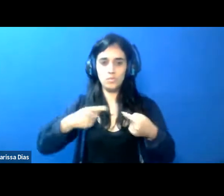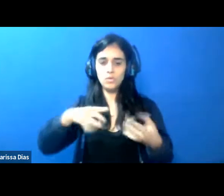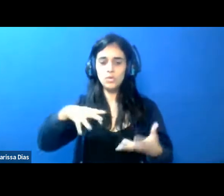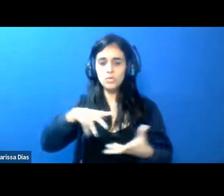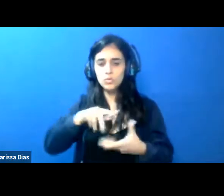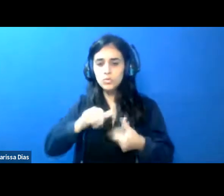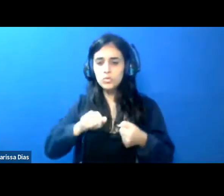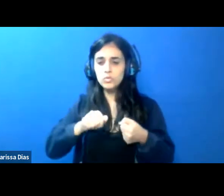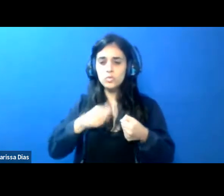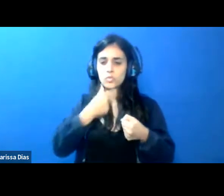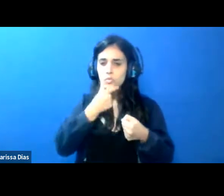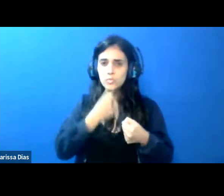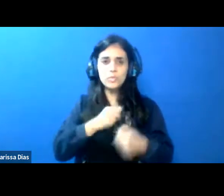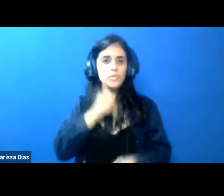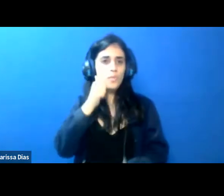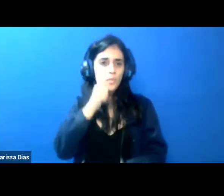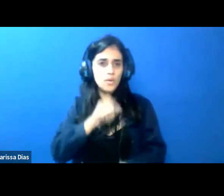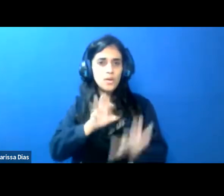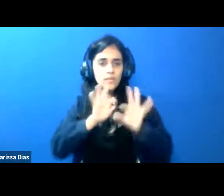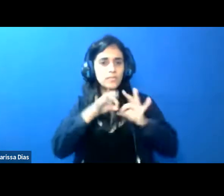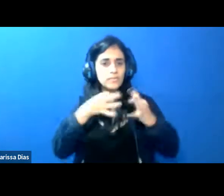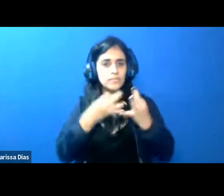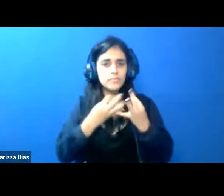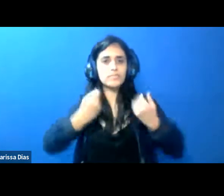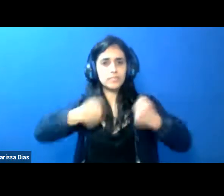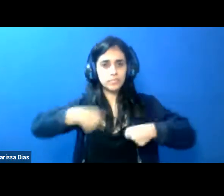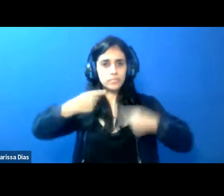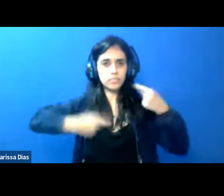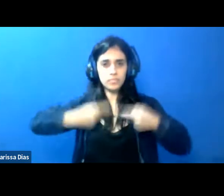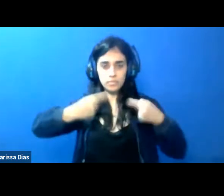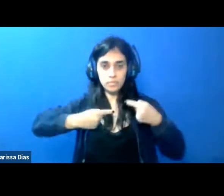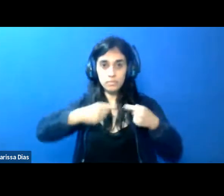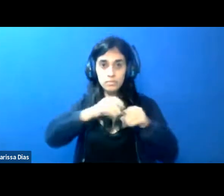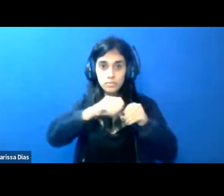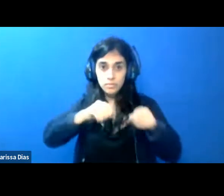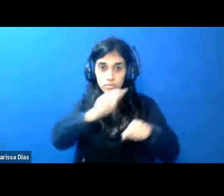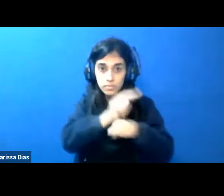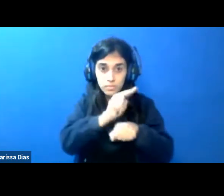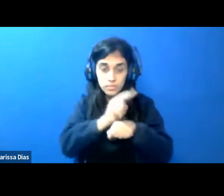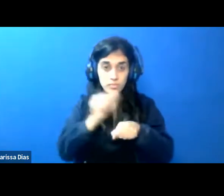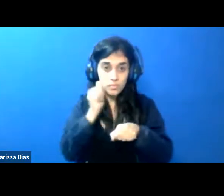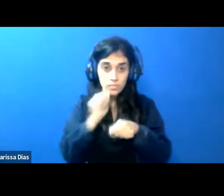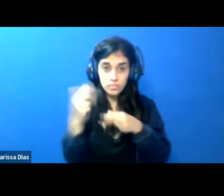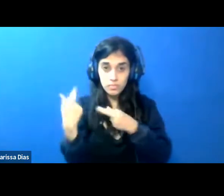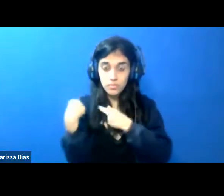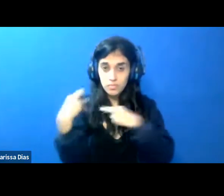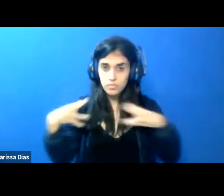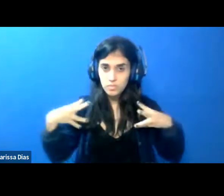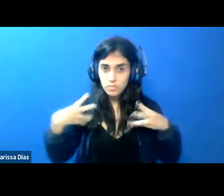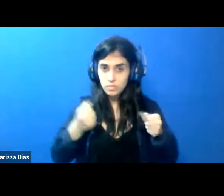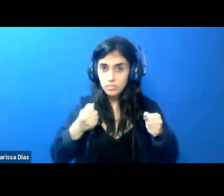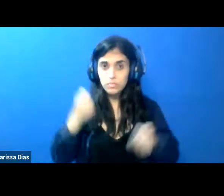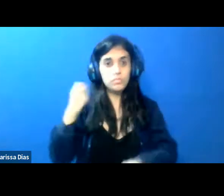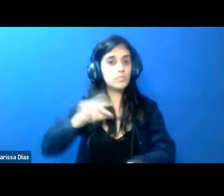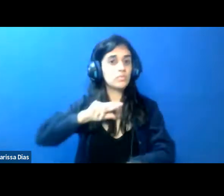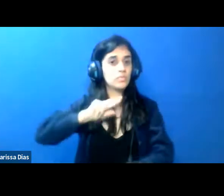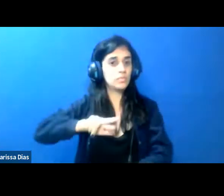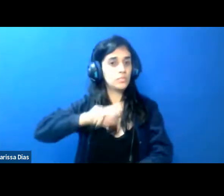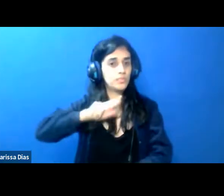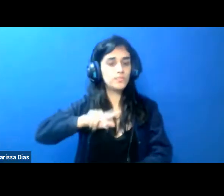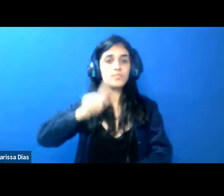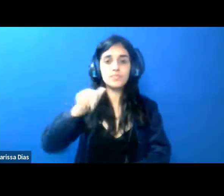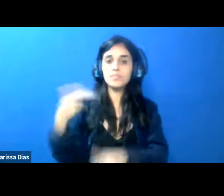homens, mulheres, enquanto família. Que as sementes não é só nosso papel de nós cuidarmos e nós resgatarmos, mas